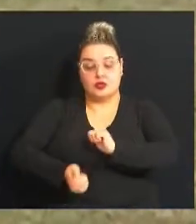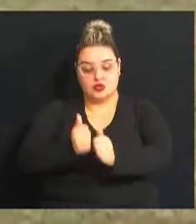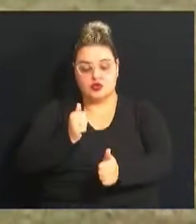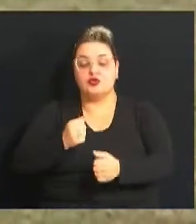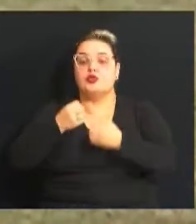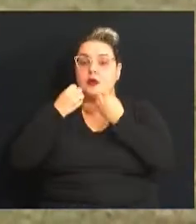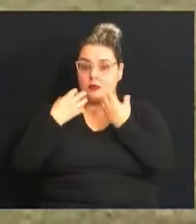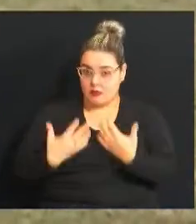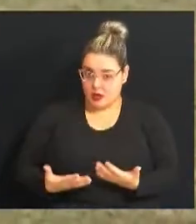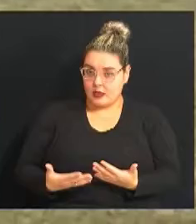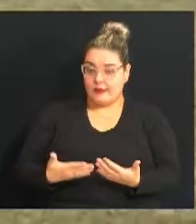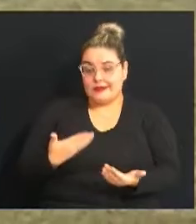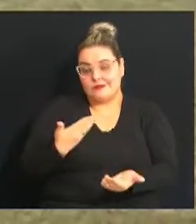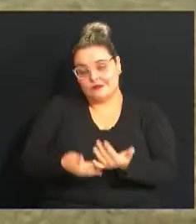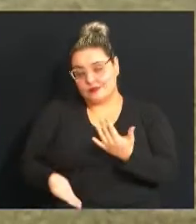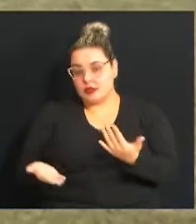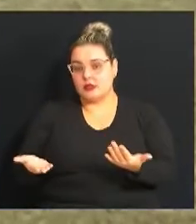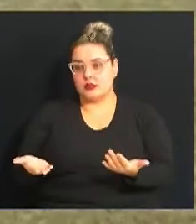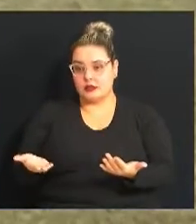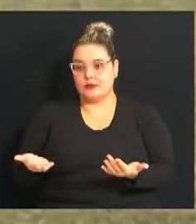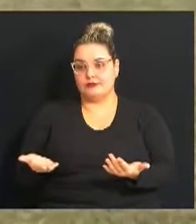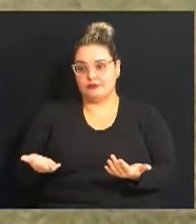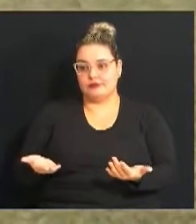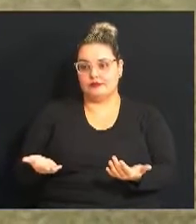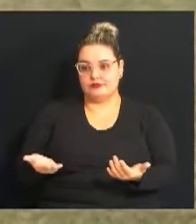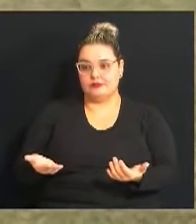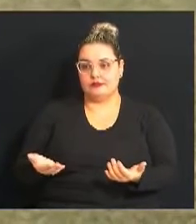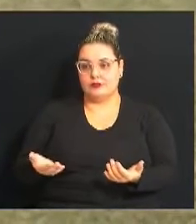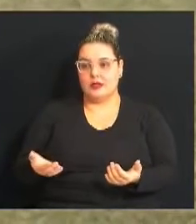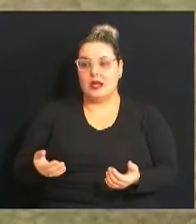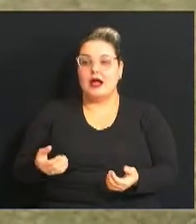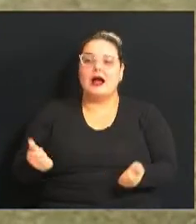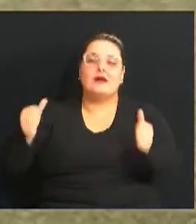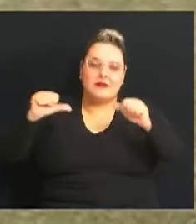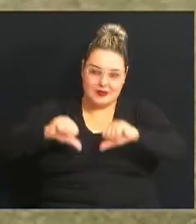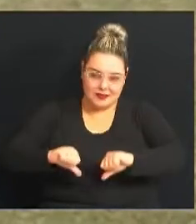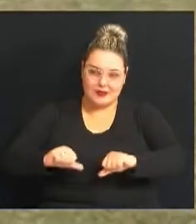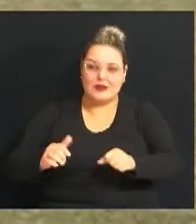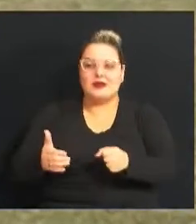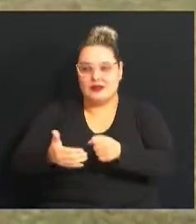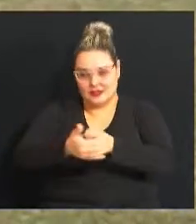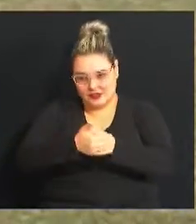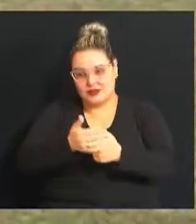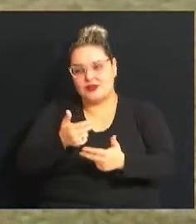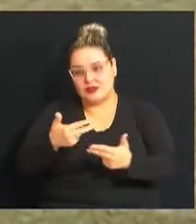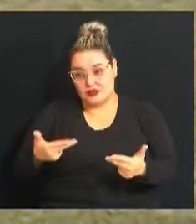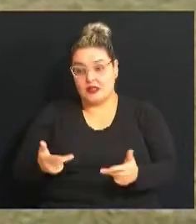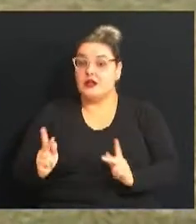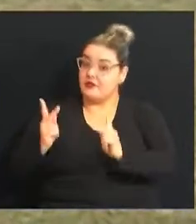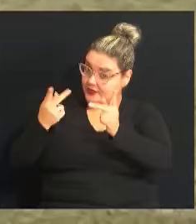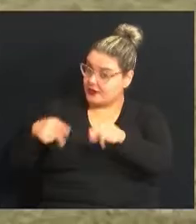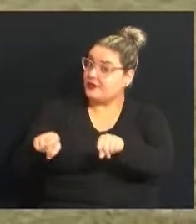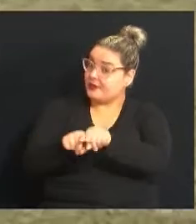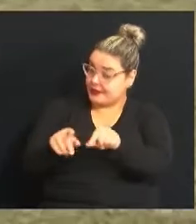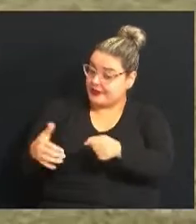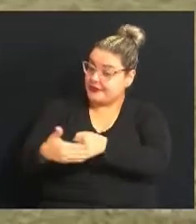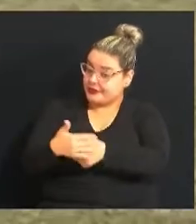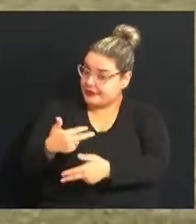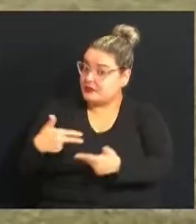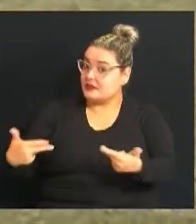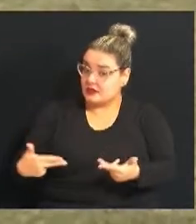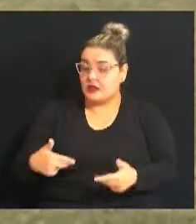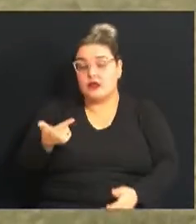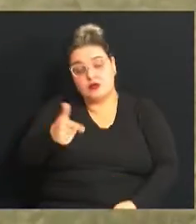Então a derrota ela esconde muitas coisas, assim como a vitória também ela esconde bastante coisa. Então é continuar